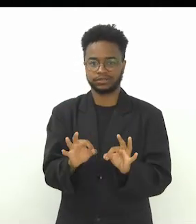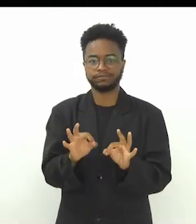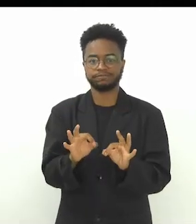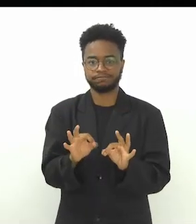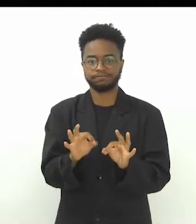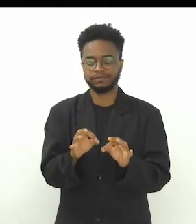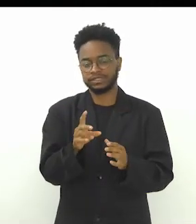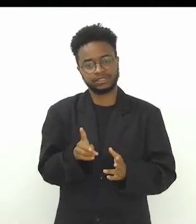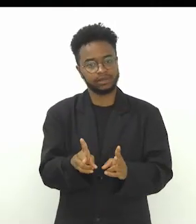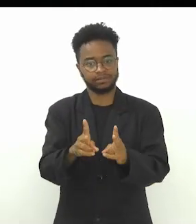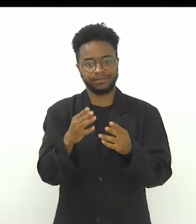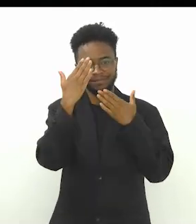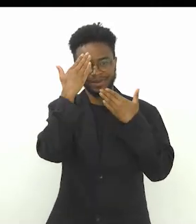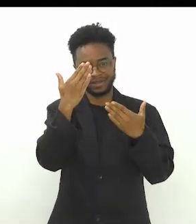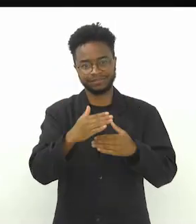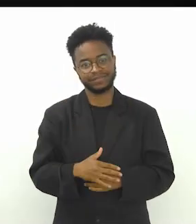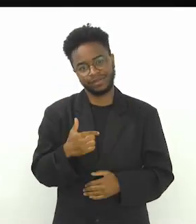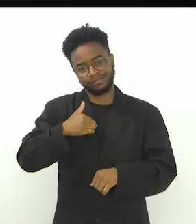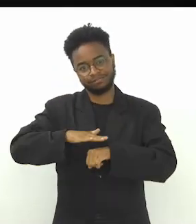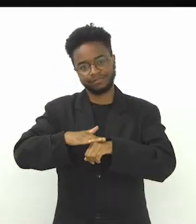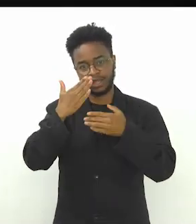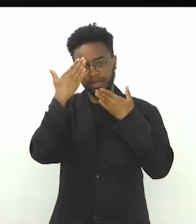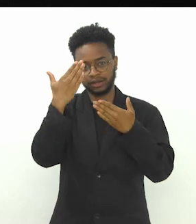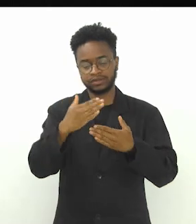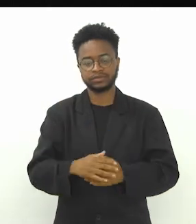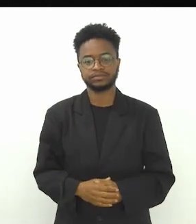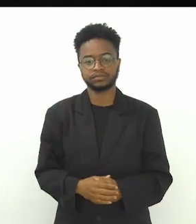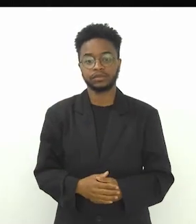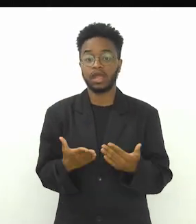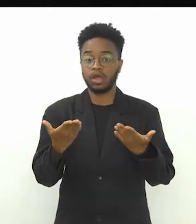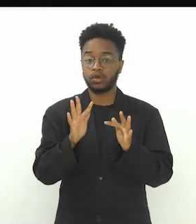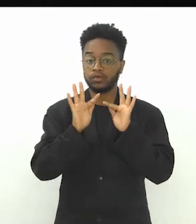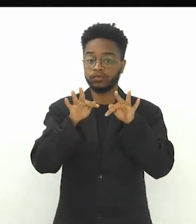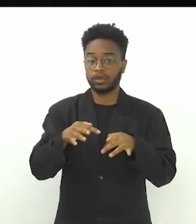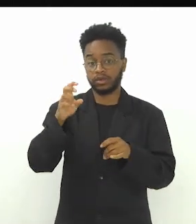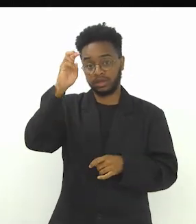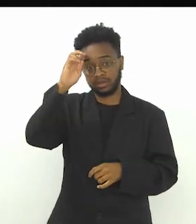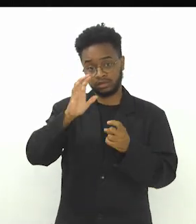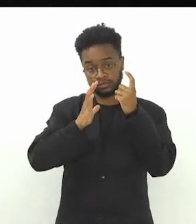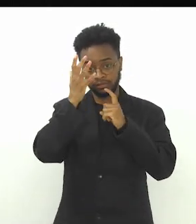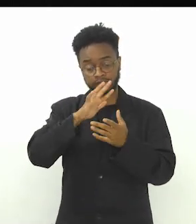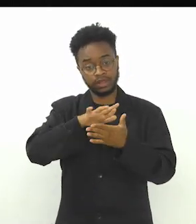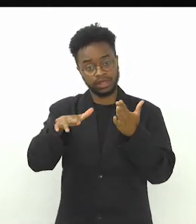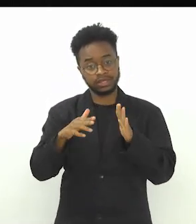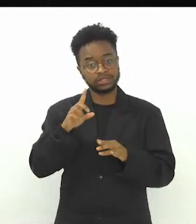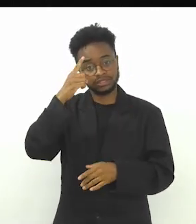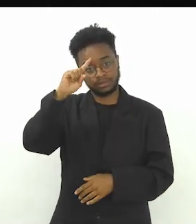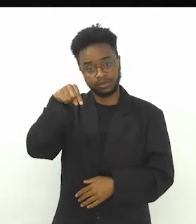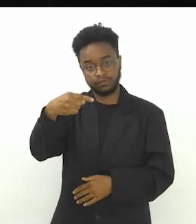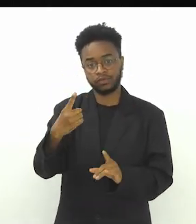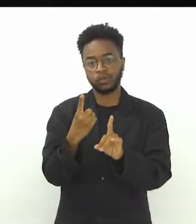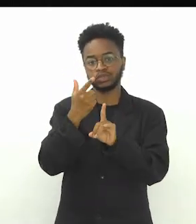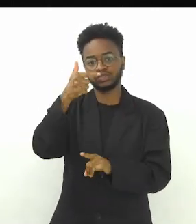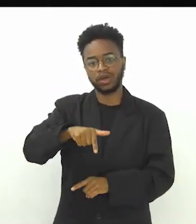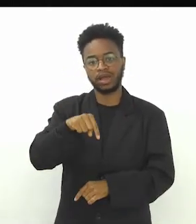gera bons resultados. Sempre. Obrigado, Alan. Eu que agradeço. Esse foi o Quintas com Quintais. Até